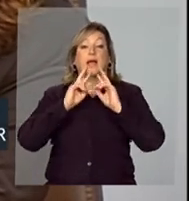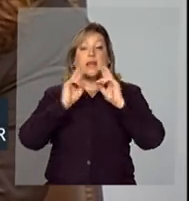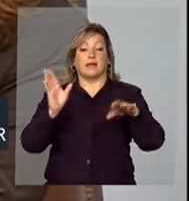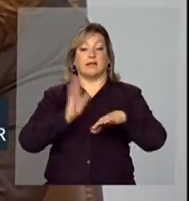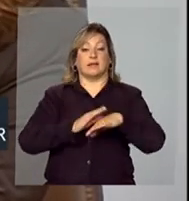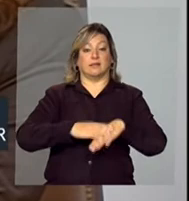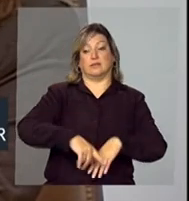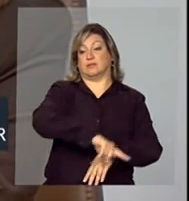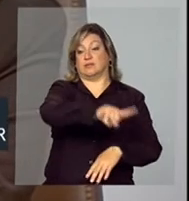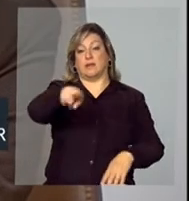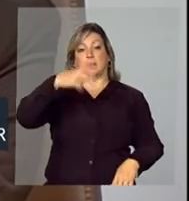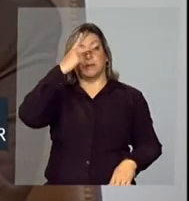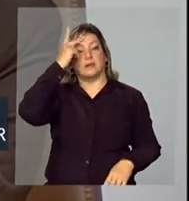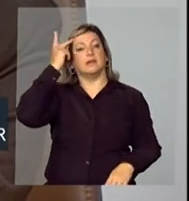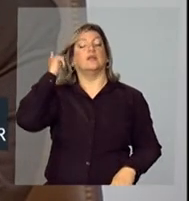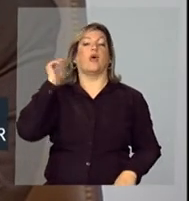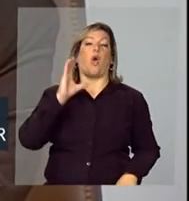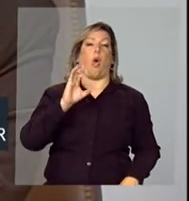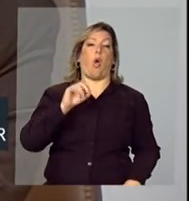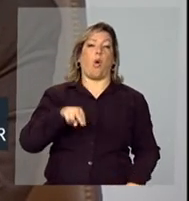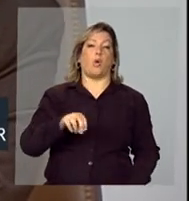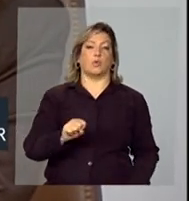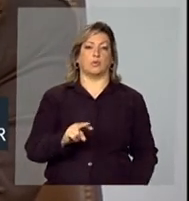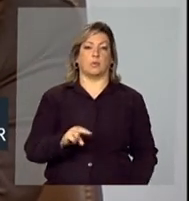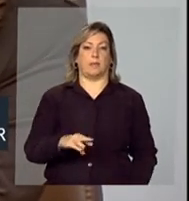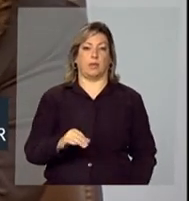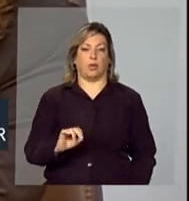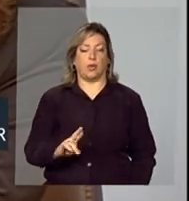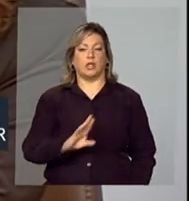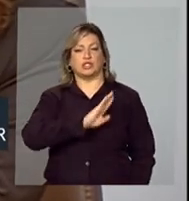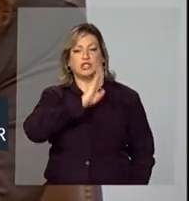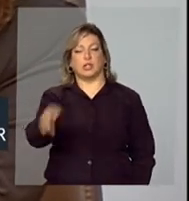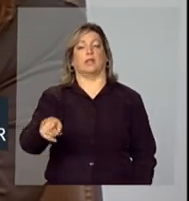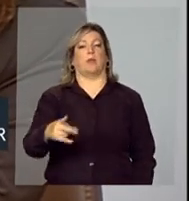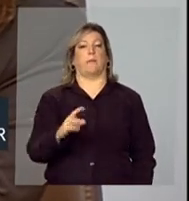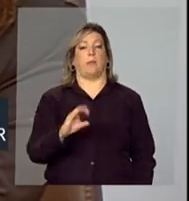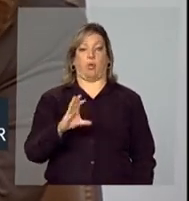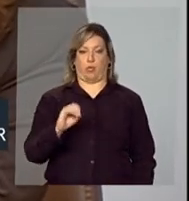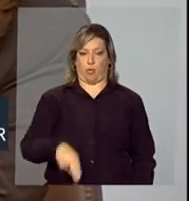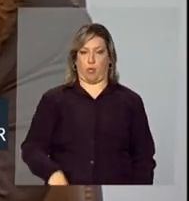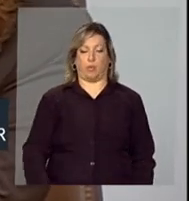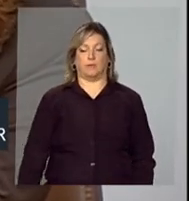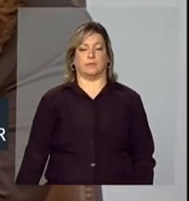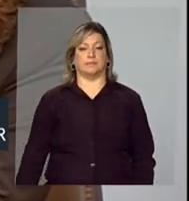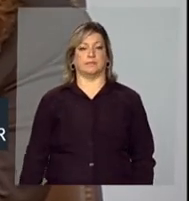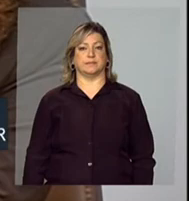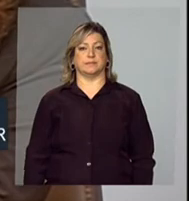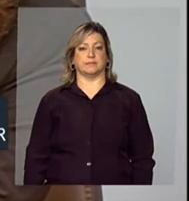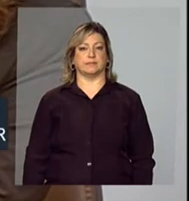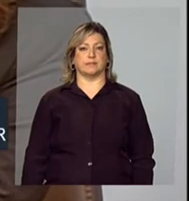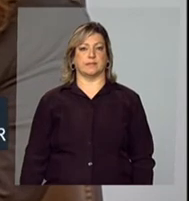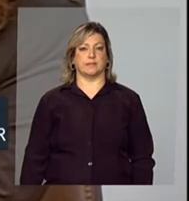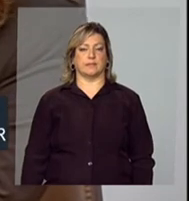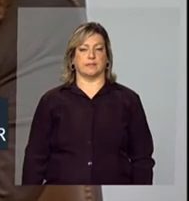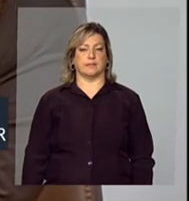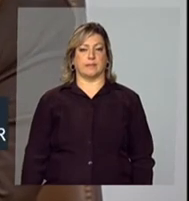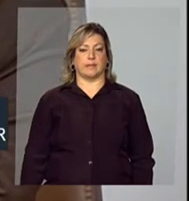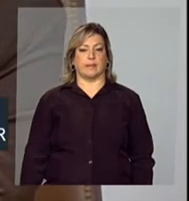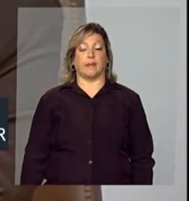da demanda do Consumidor diretamente aos órgãos de proteção ao consumidor